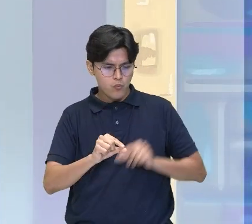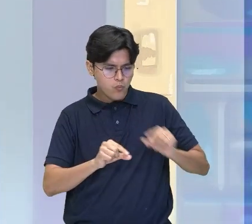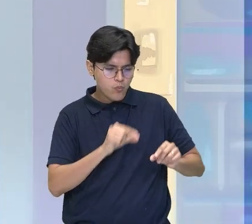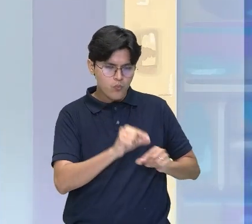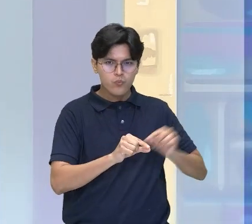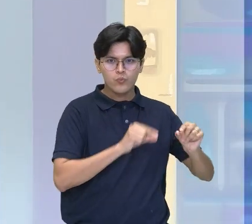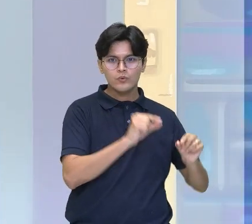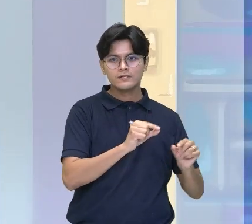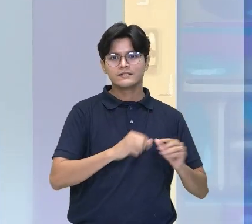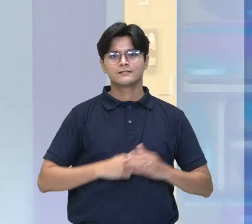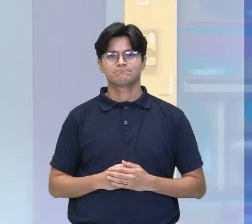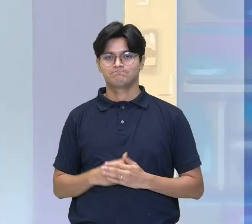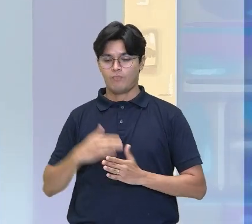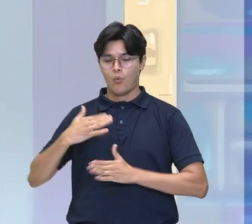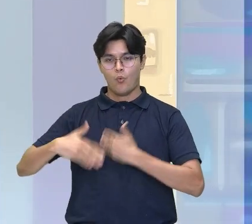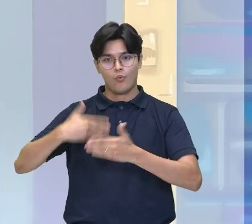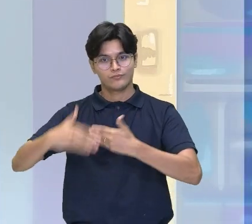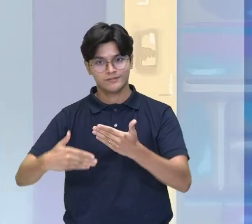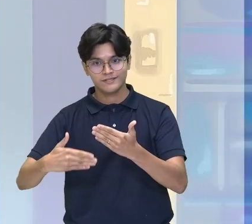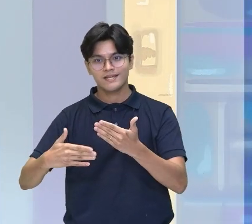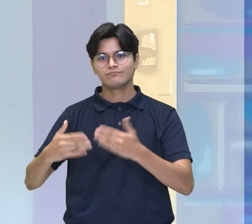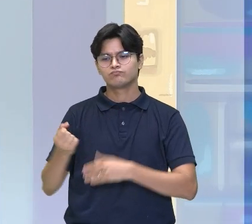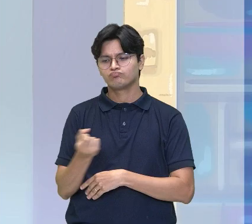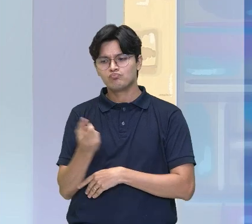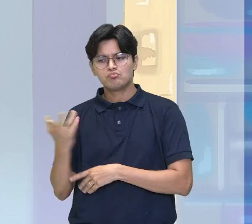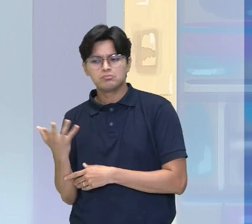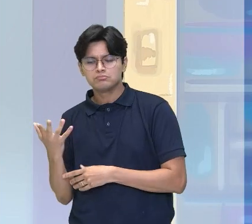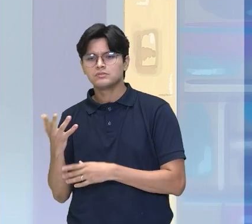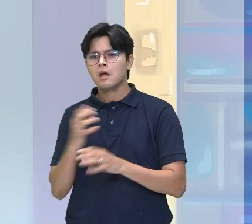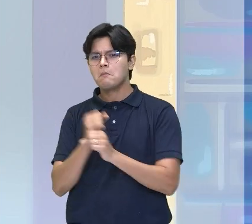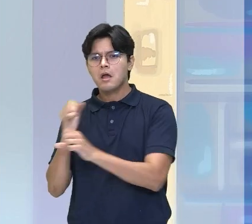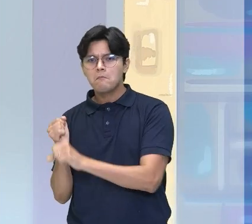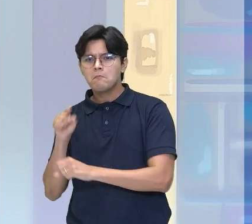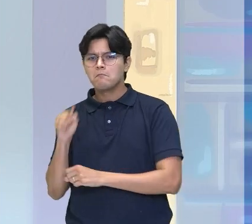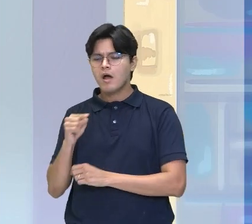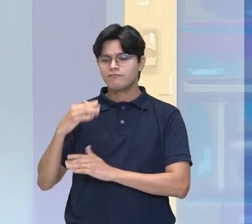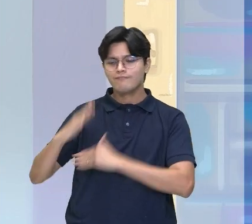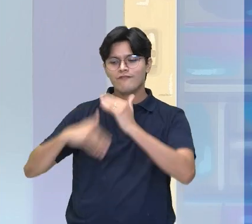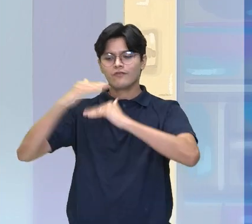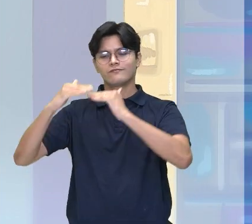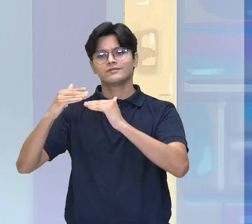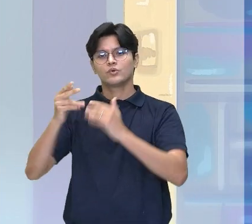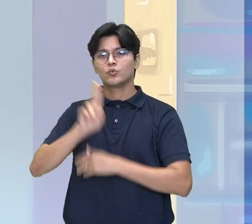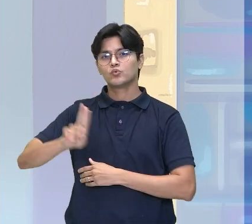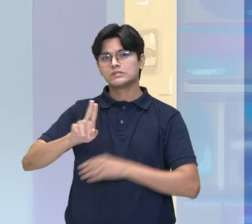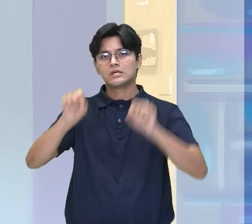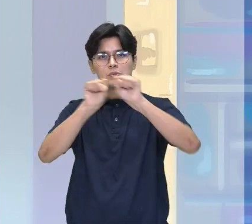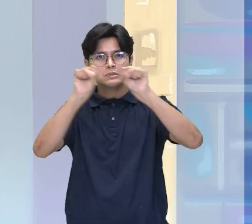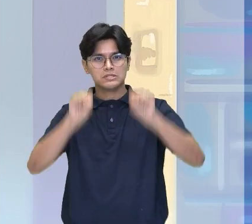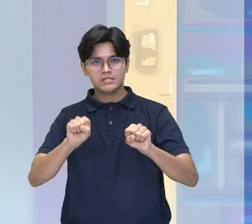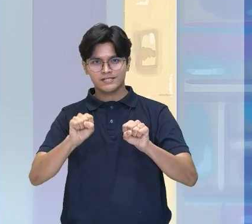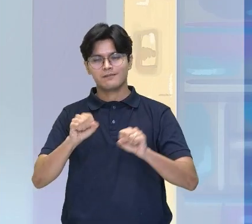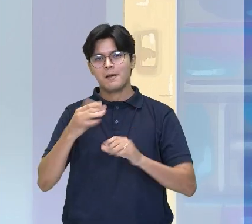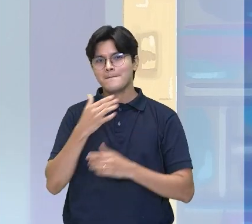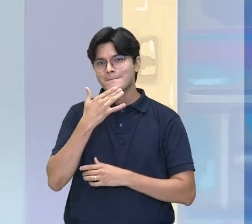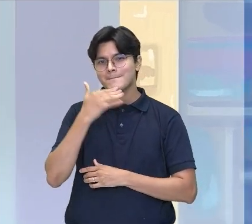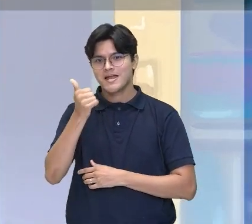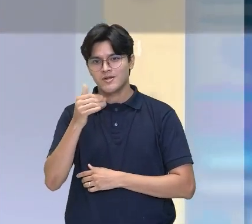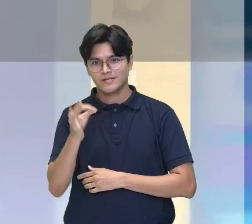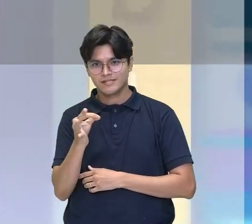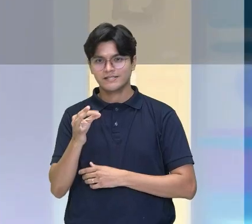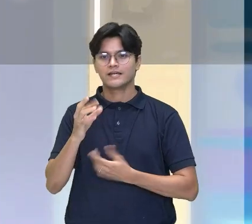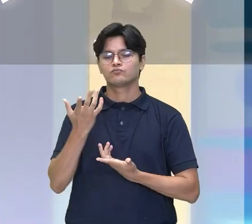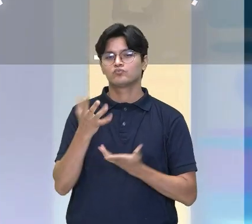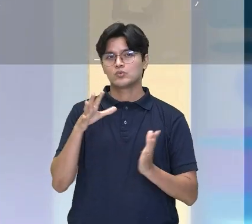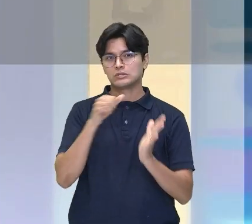Com o tempo, essa contagem evoluiu e tornou-se mais sistemática. Registros históricos indicam que o uso